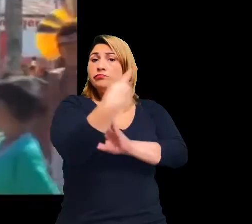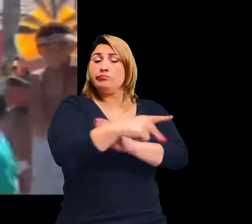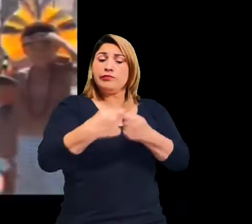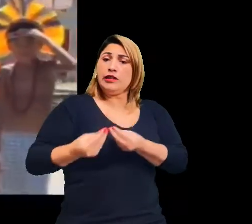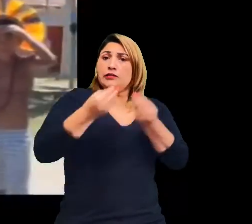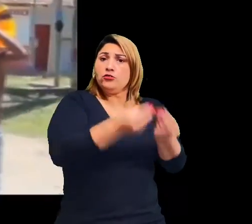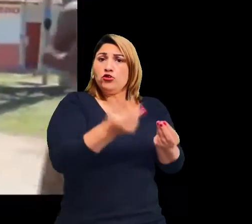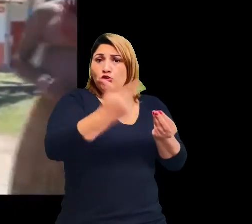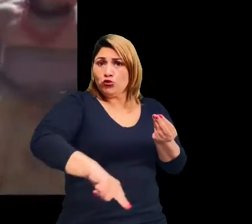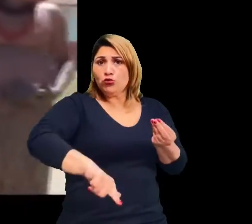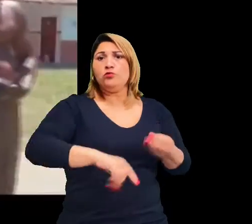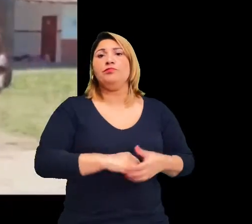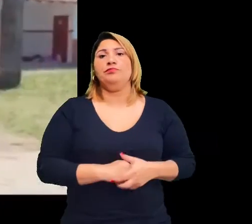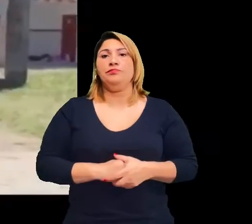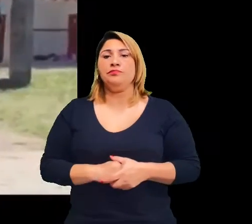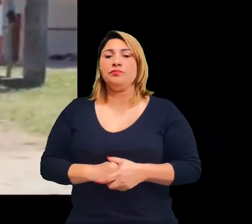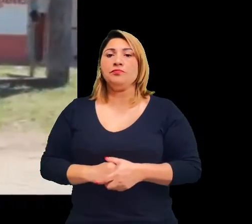índios.